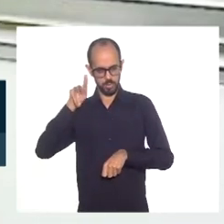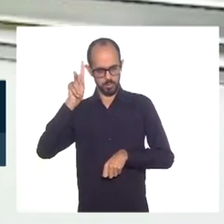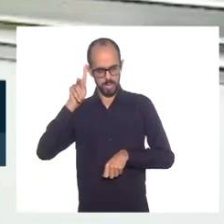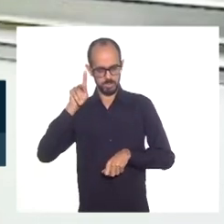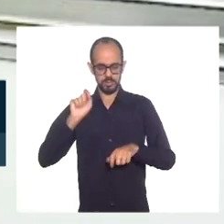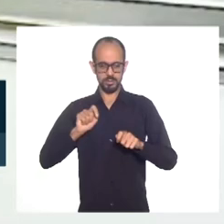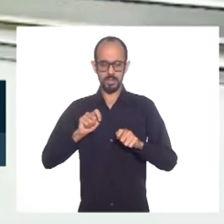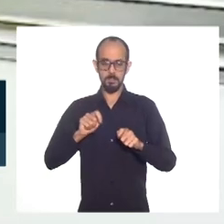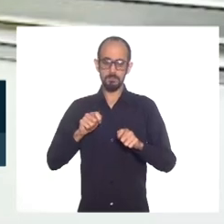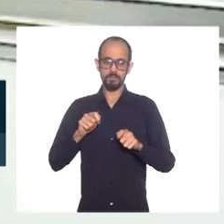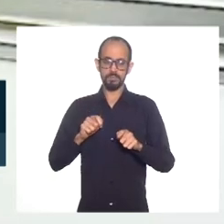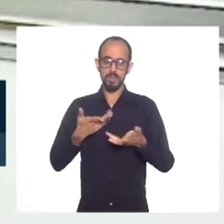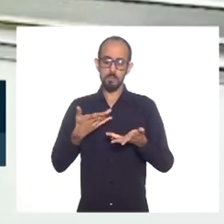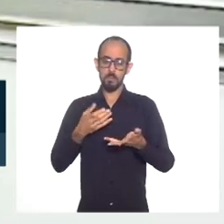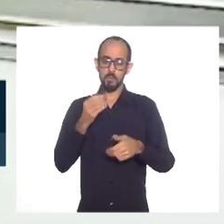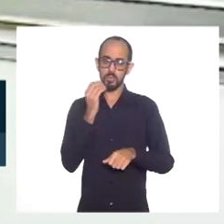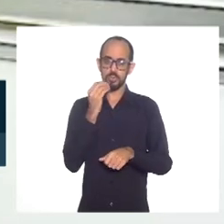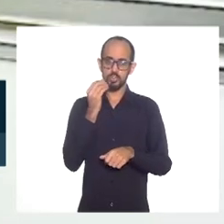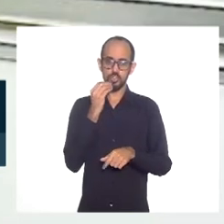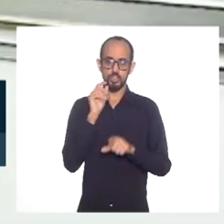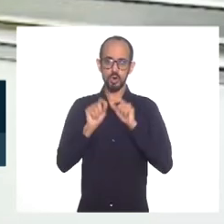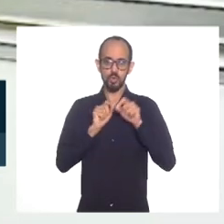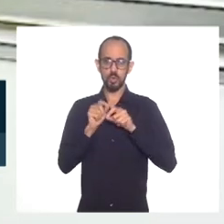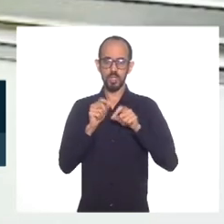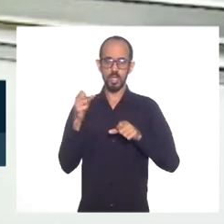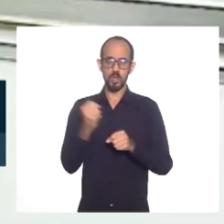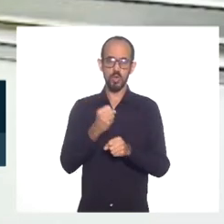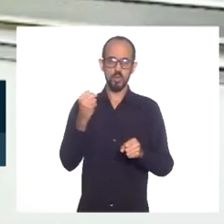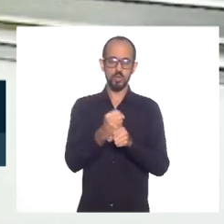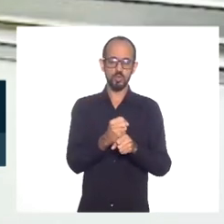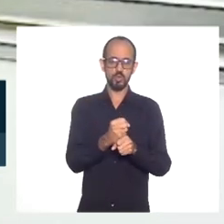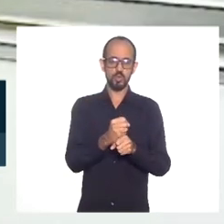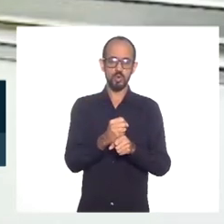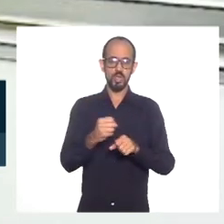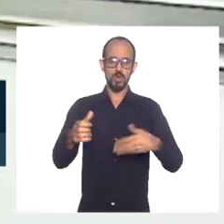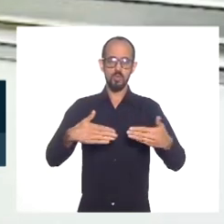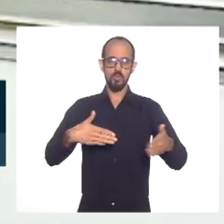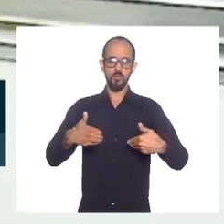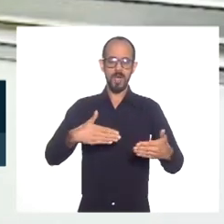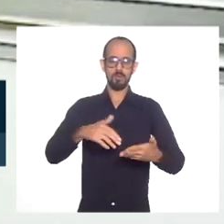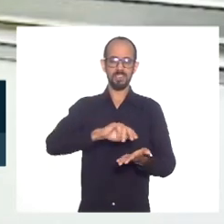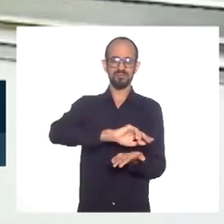poderia abrigar um grande parque industrial